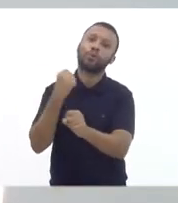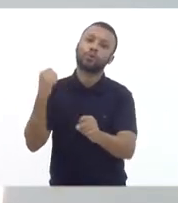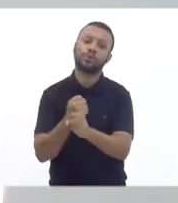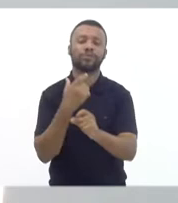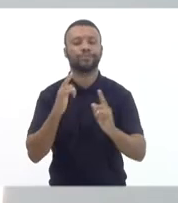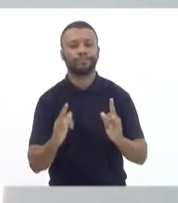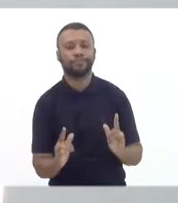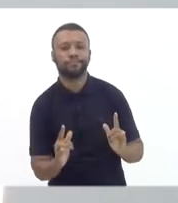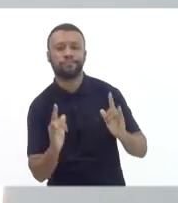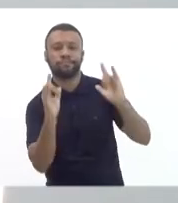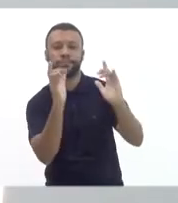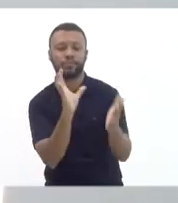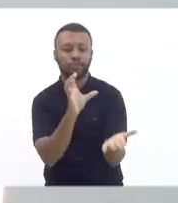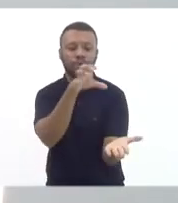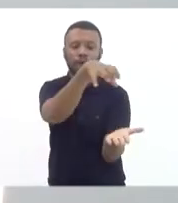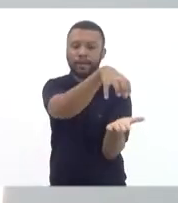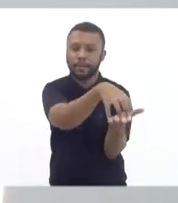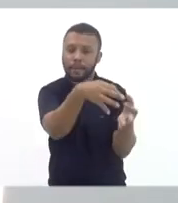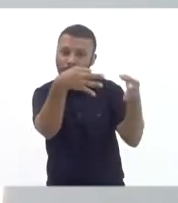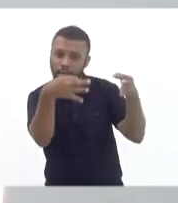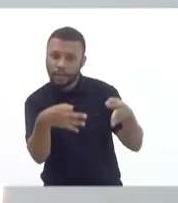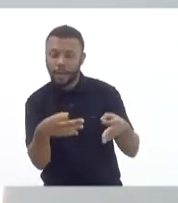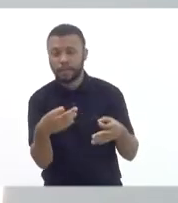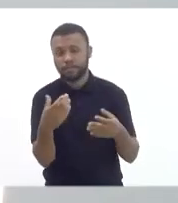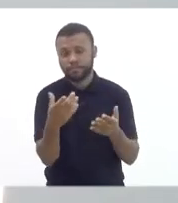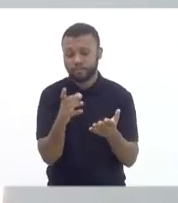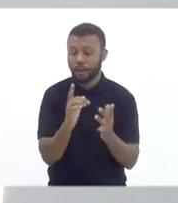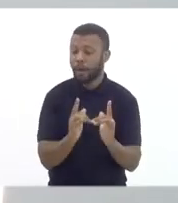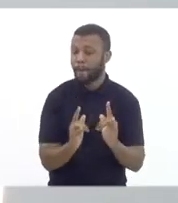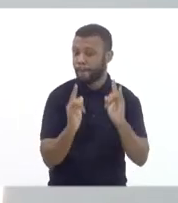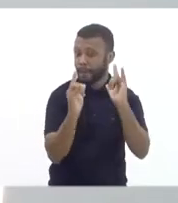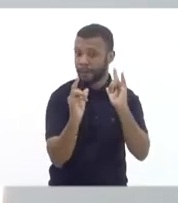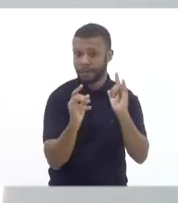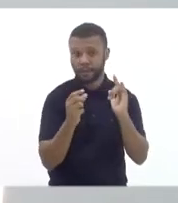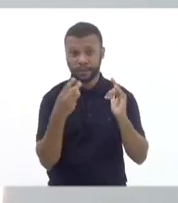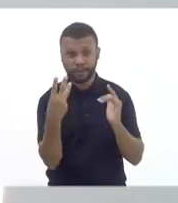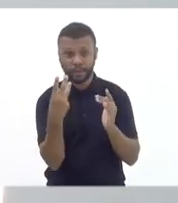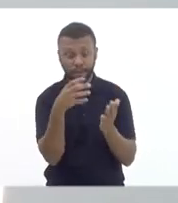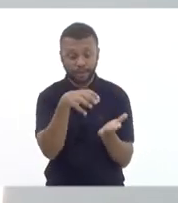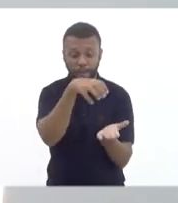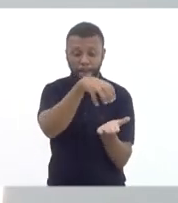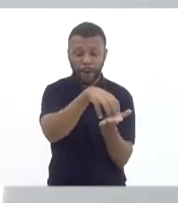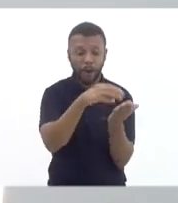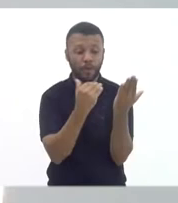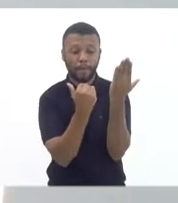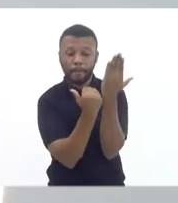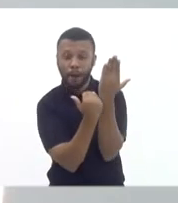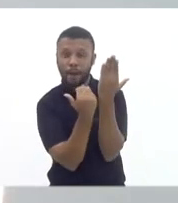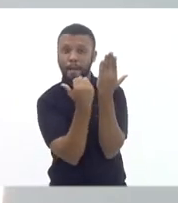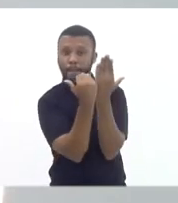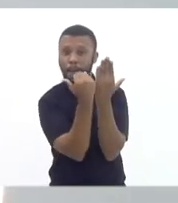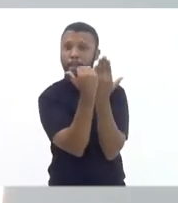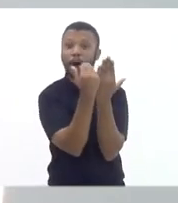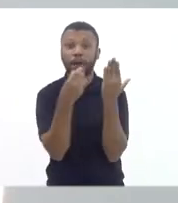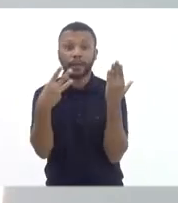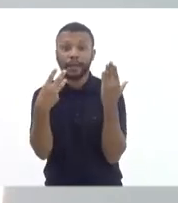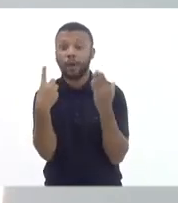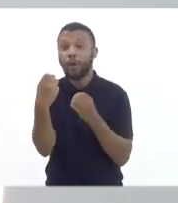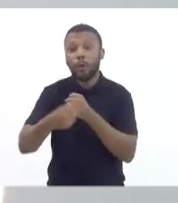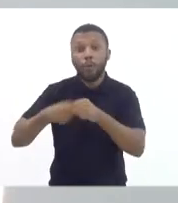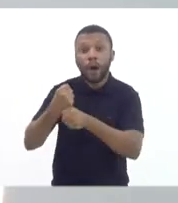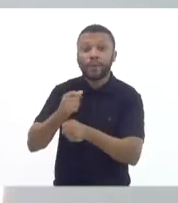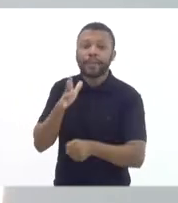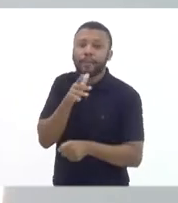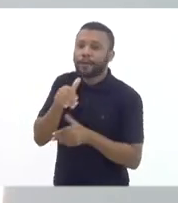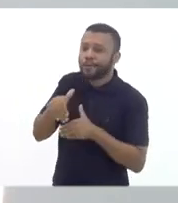do equipamento mesmo. Vamos ter 3 andares, mas isso vai demorar, obviamente, quase 1 ano para ser construído. Mas o